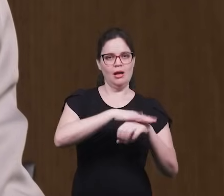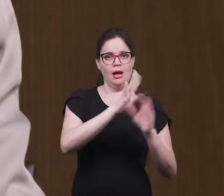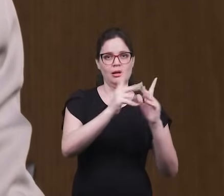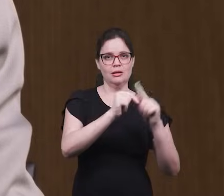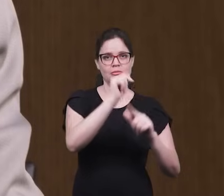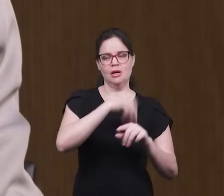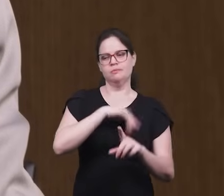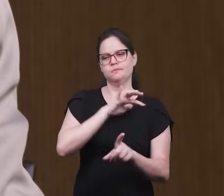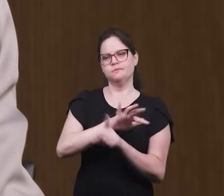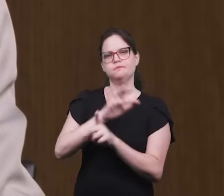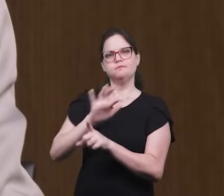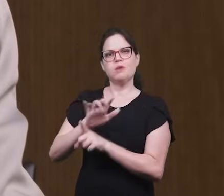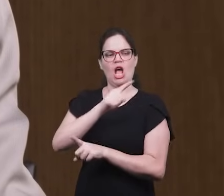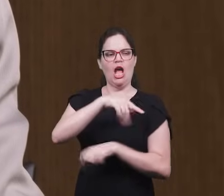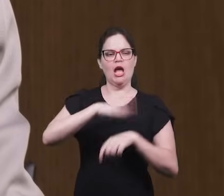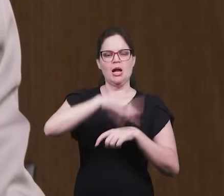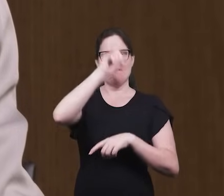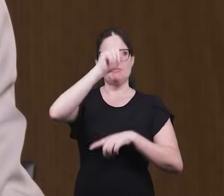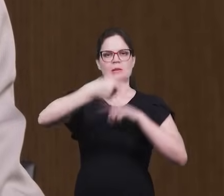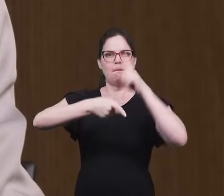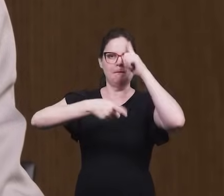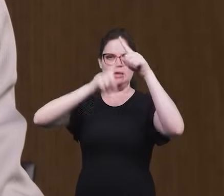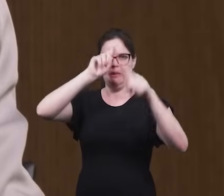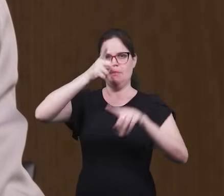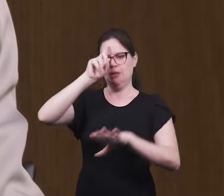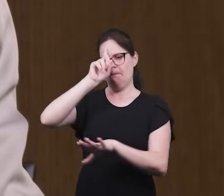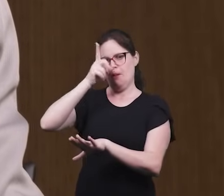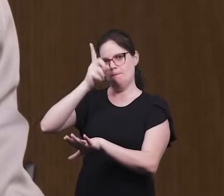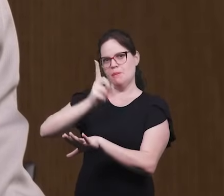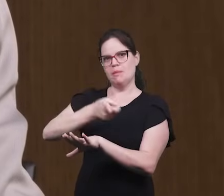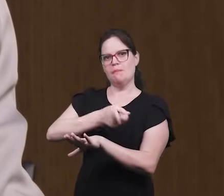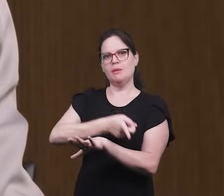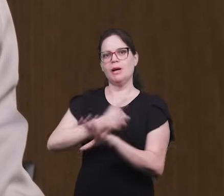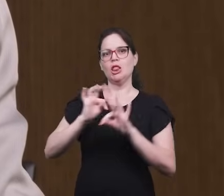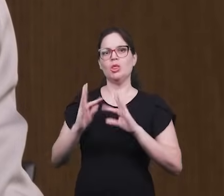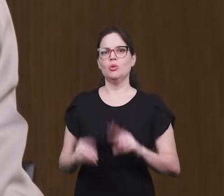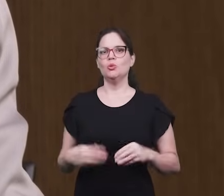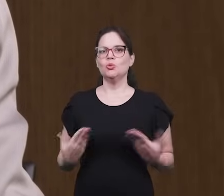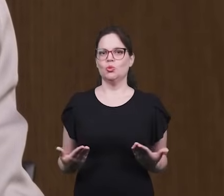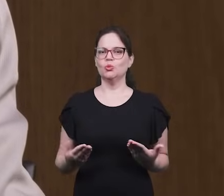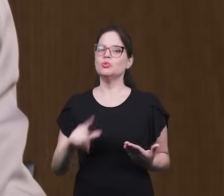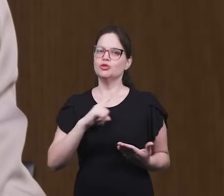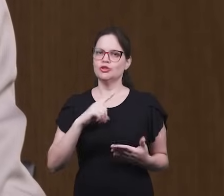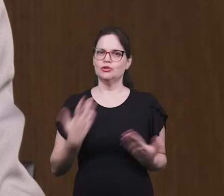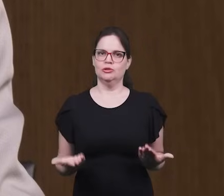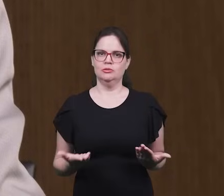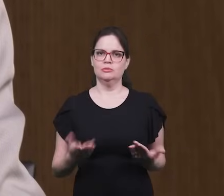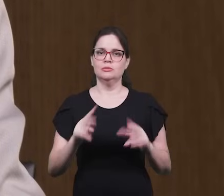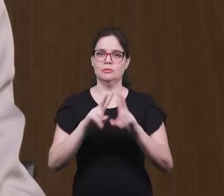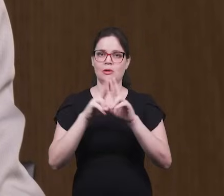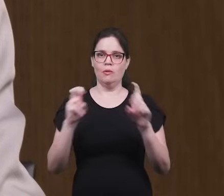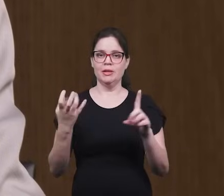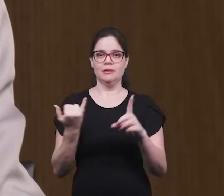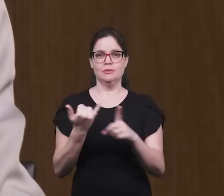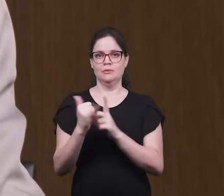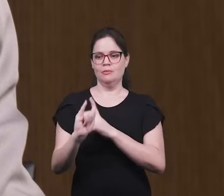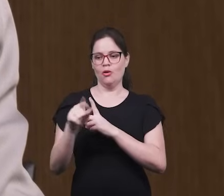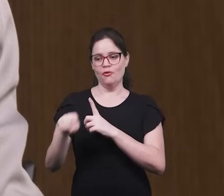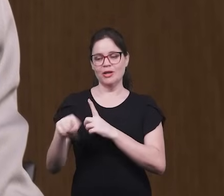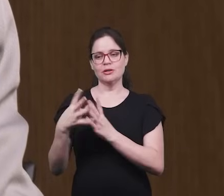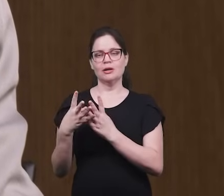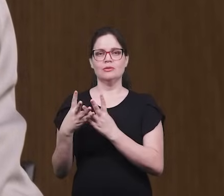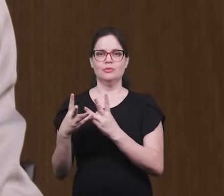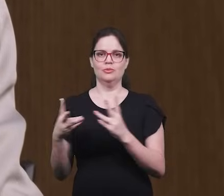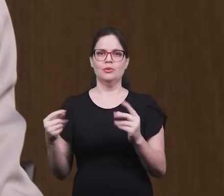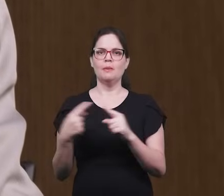reinos, estabelecendo reis, destronando reis, tinha toda a autoridade de governo. Então, esse aspecto profético ali é que